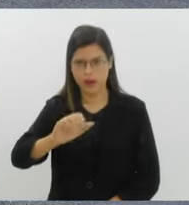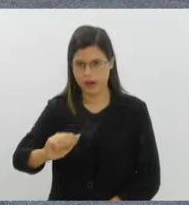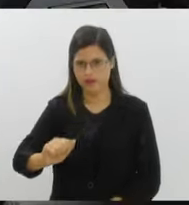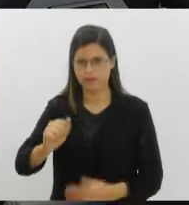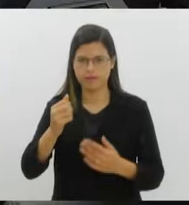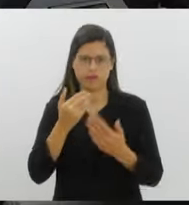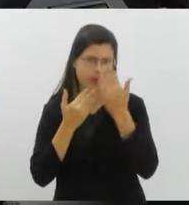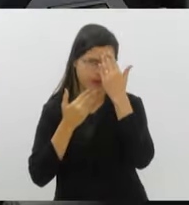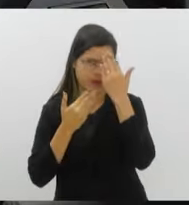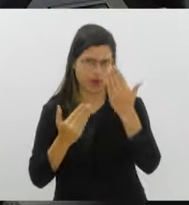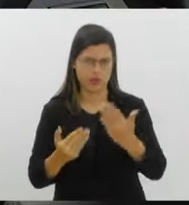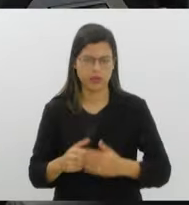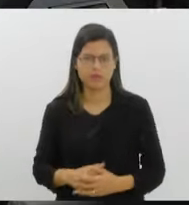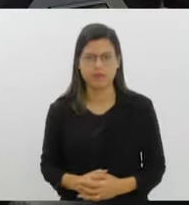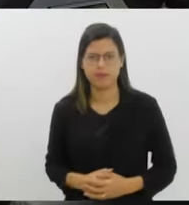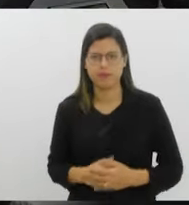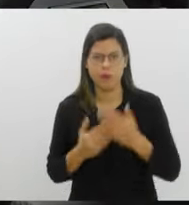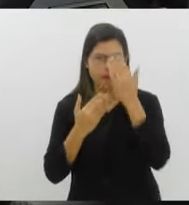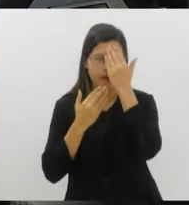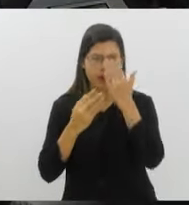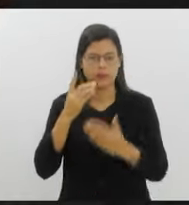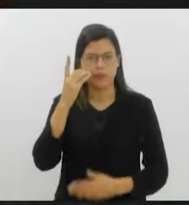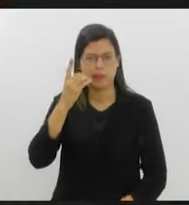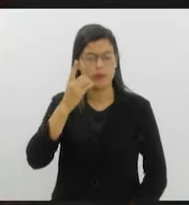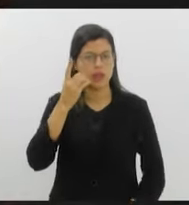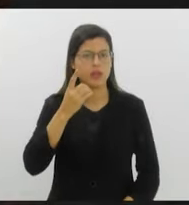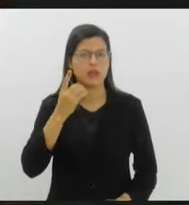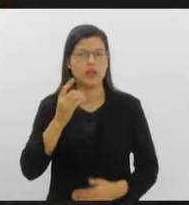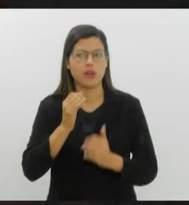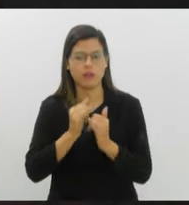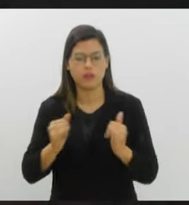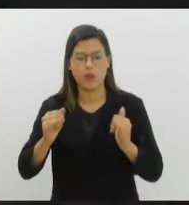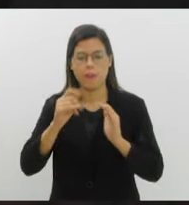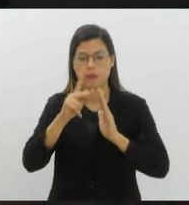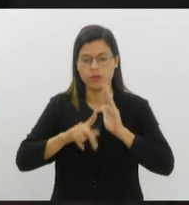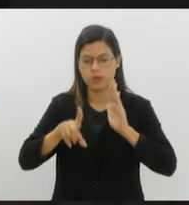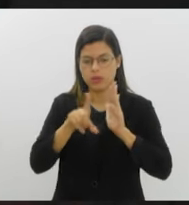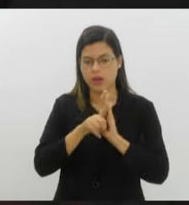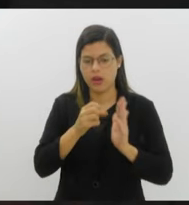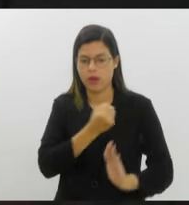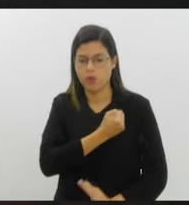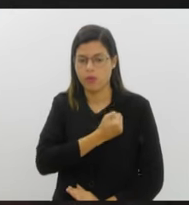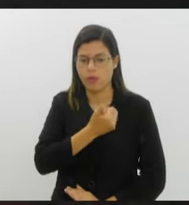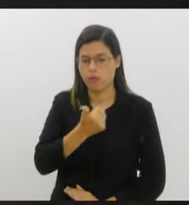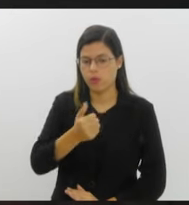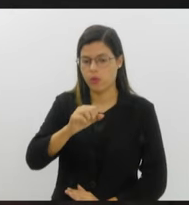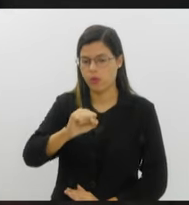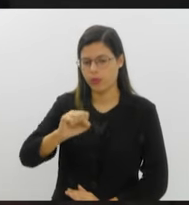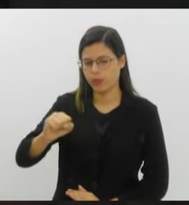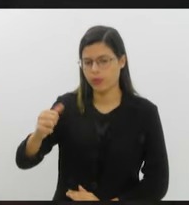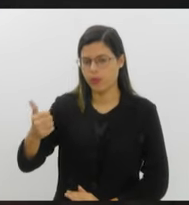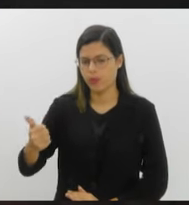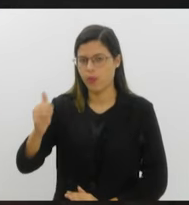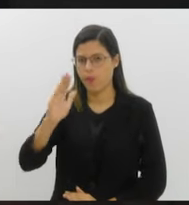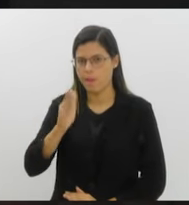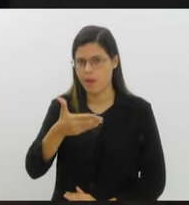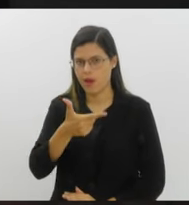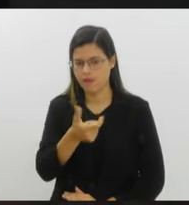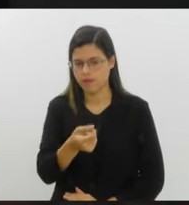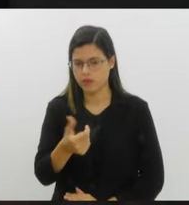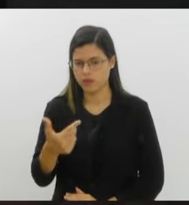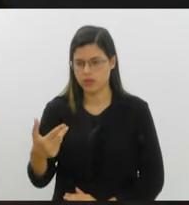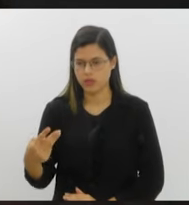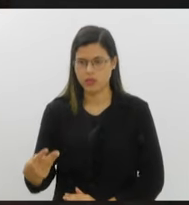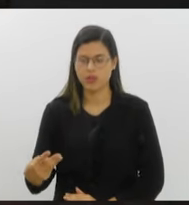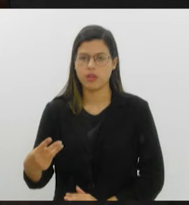obrigada. Obrigado, deputada Carla Machado. Anuncio o projeto de lei número 1881 de 23, de